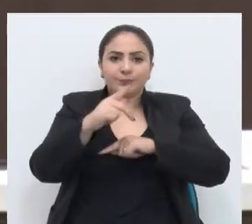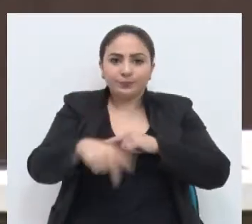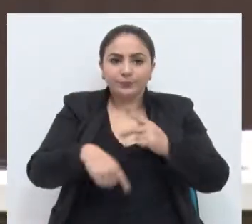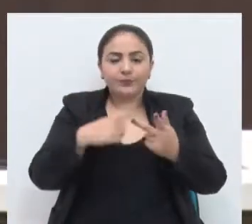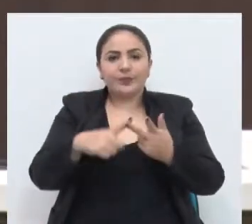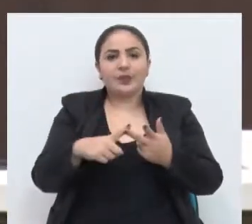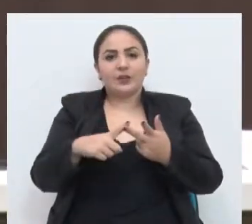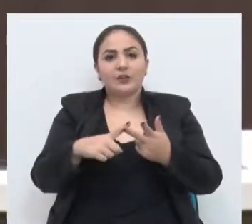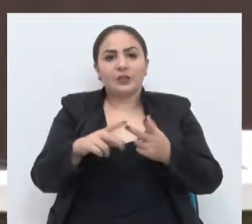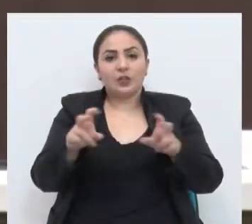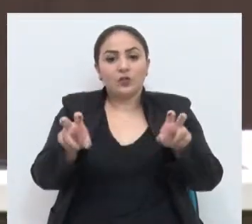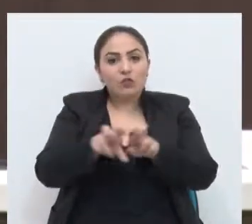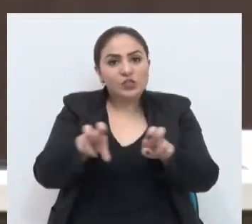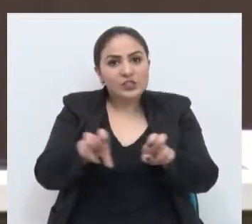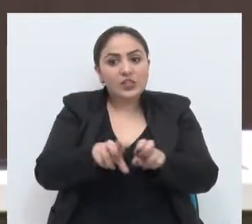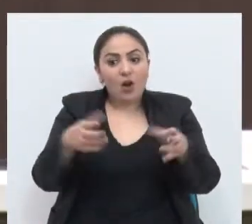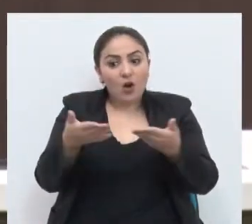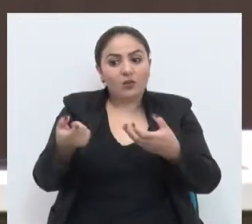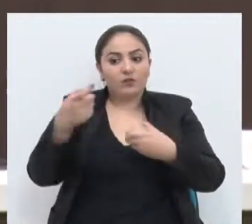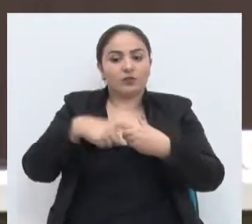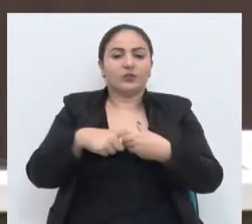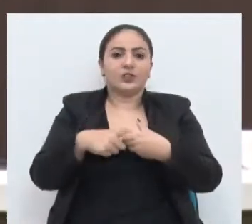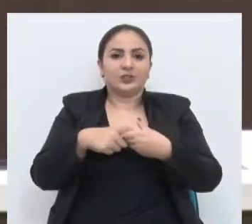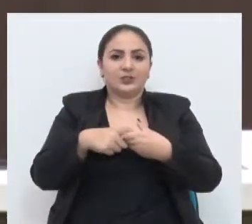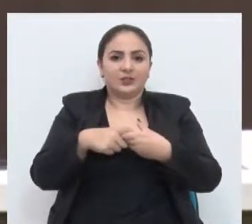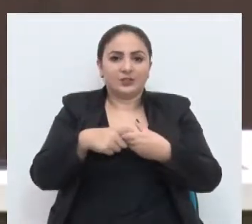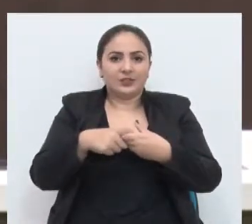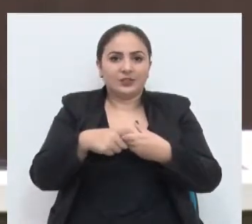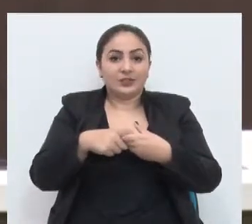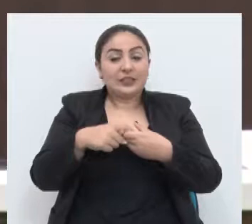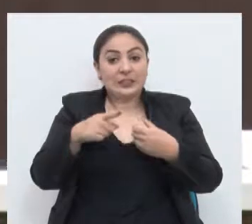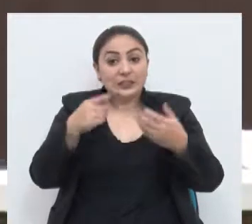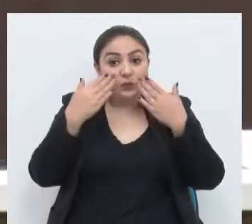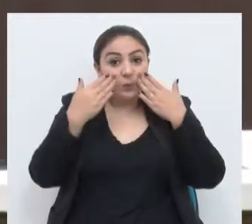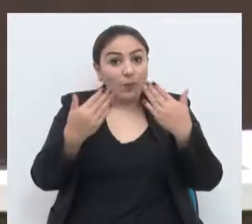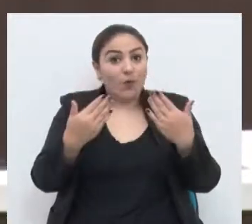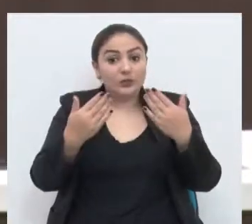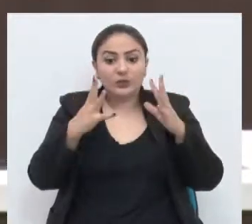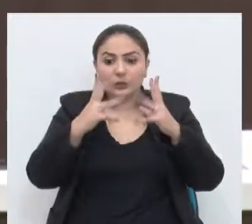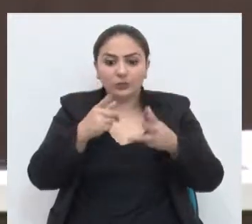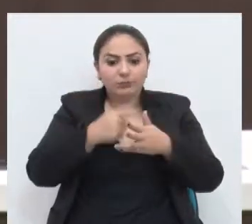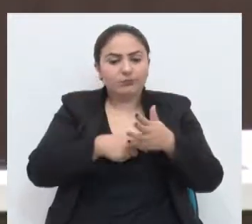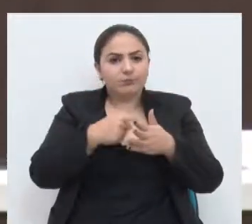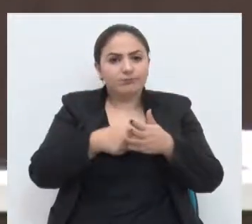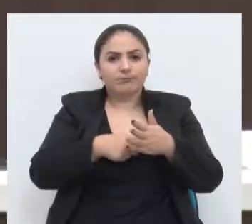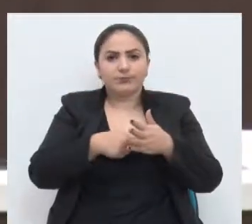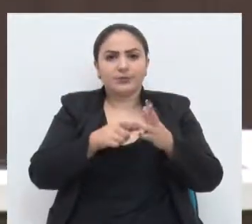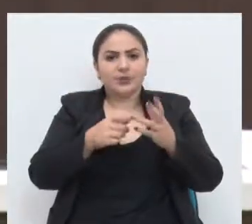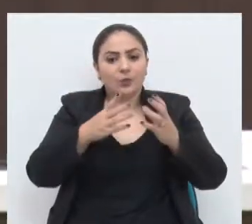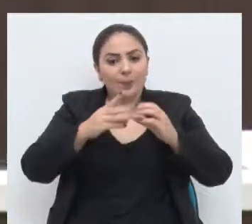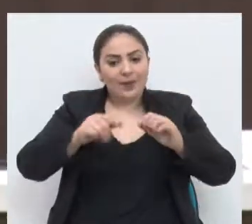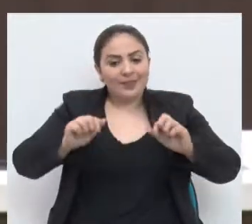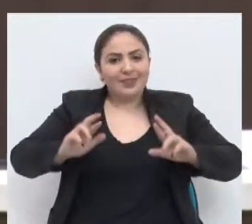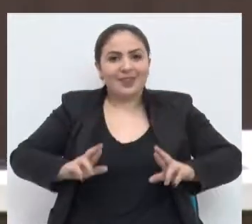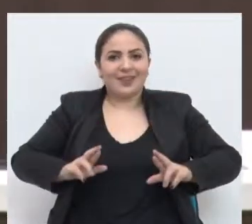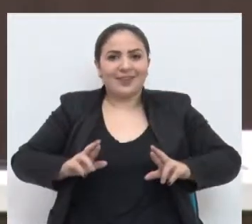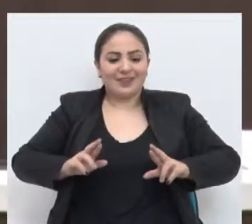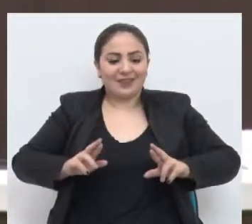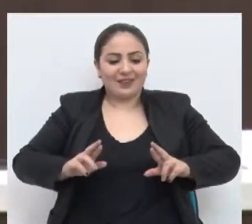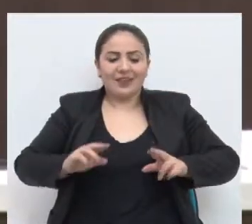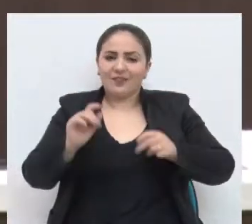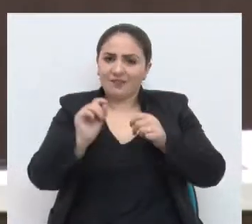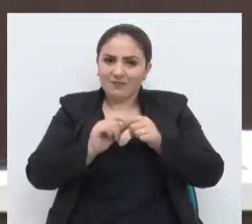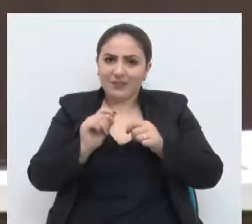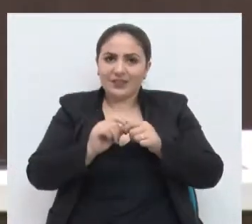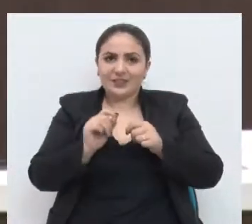conquistas no futsal, que agora está retomando. Isso mostra a pujança de uma terra que